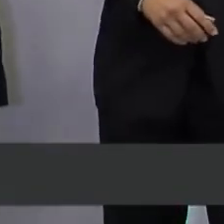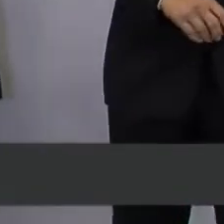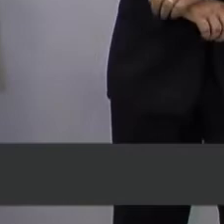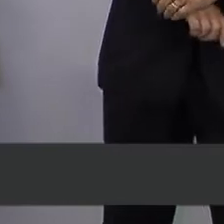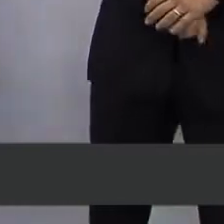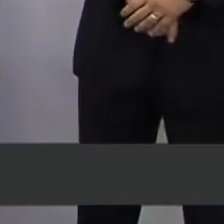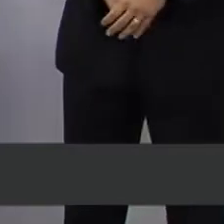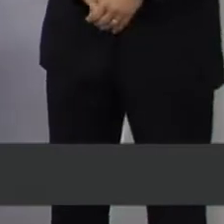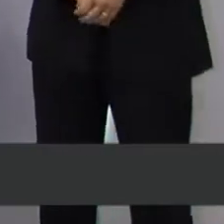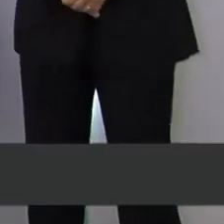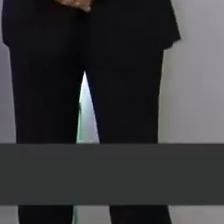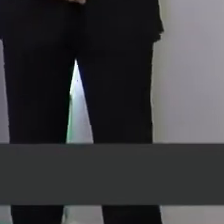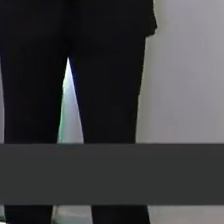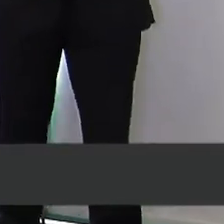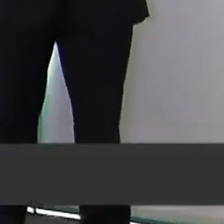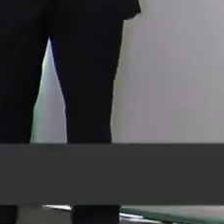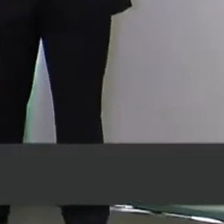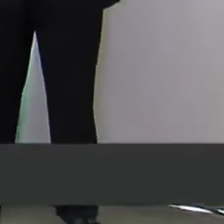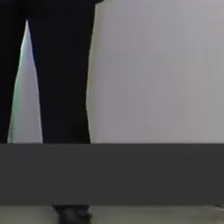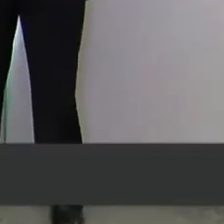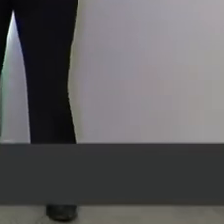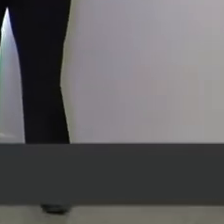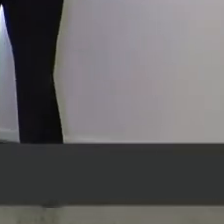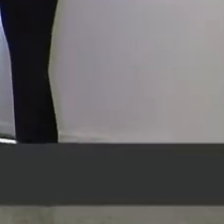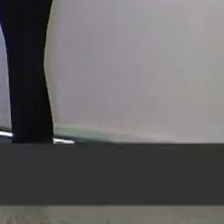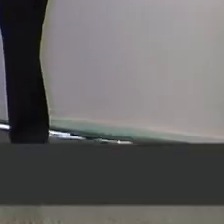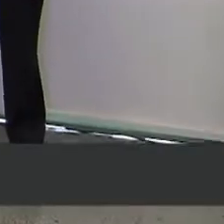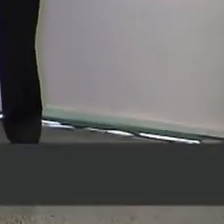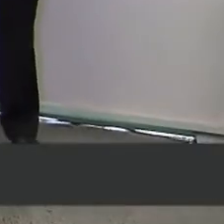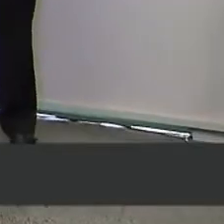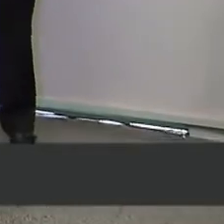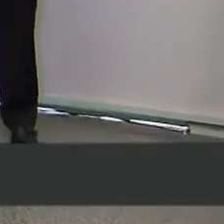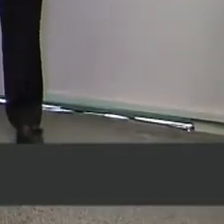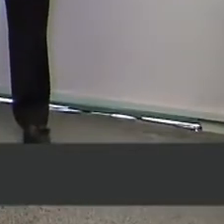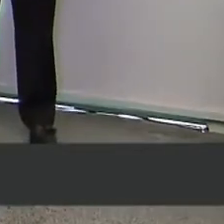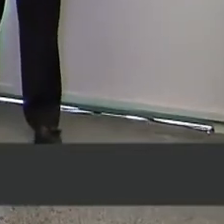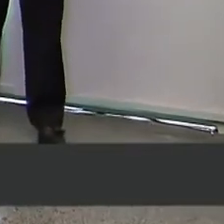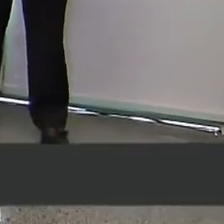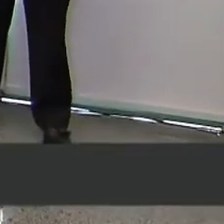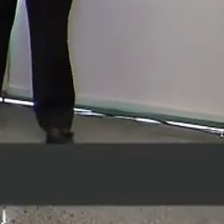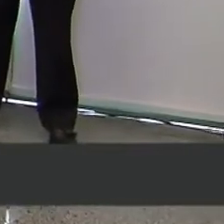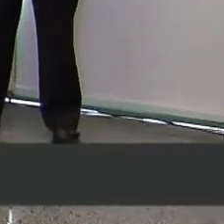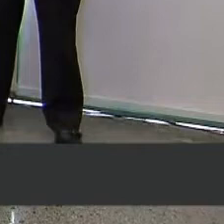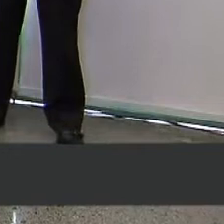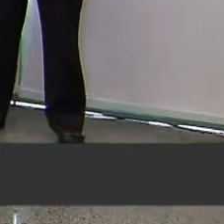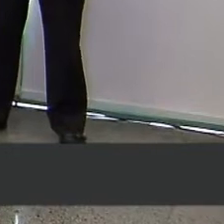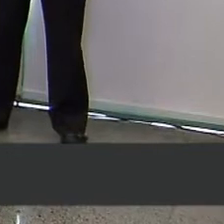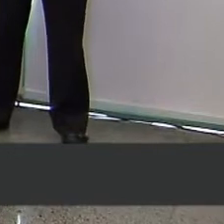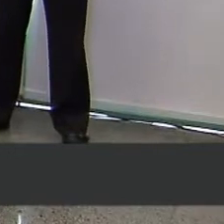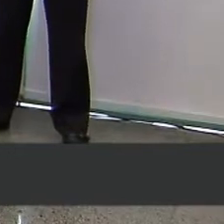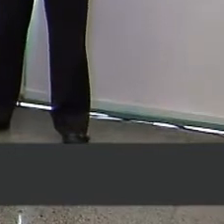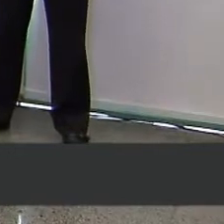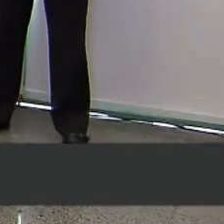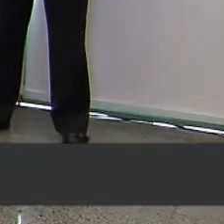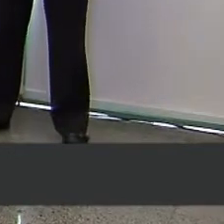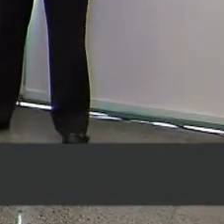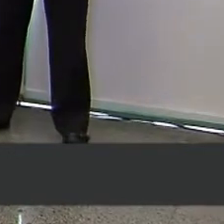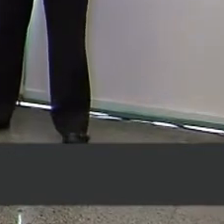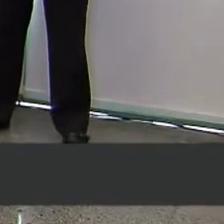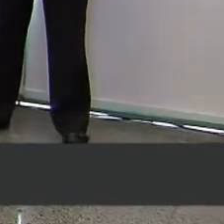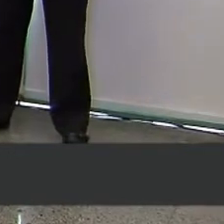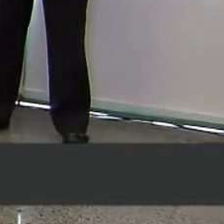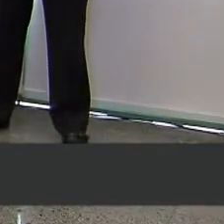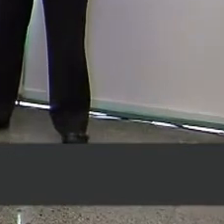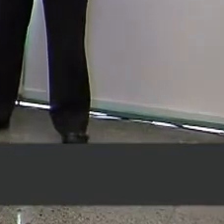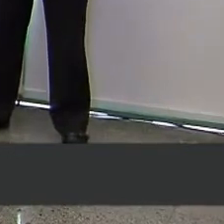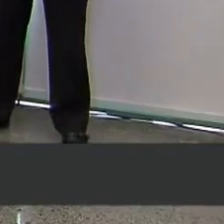Ouvimos a palavra, doutor Geraldo Alckmin, governador de São Paulo. E agora convidamos para que possa fazer uso da